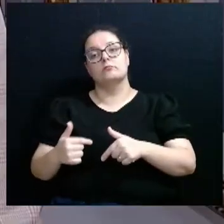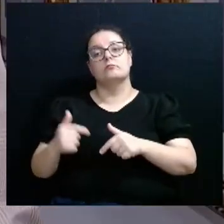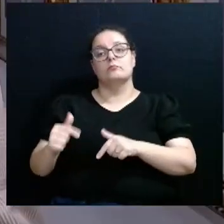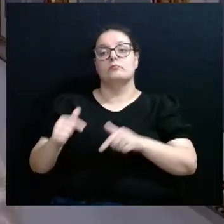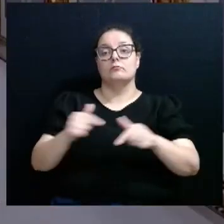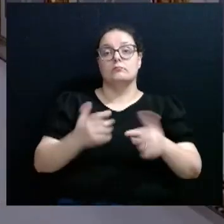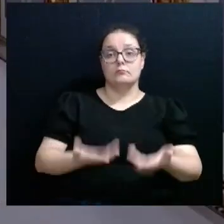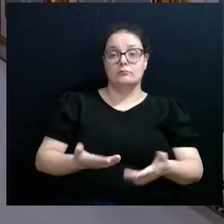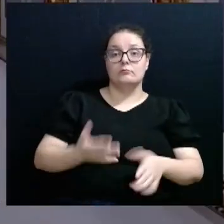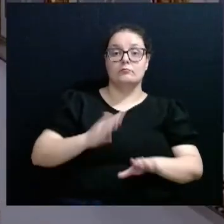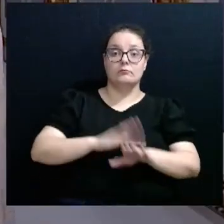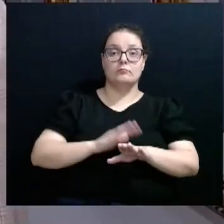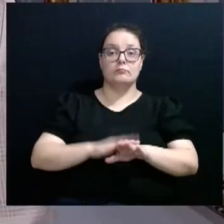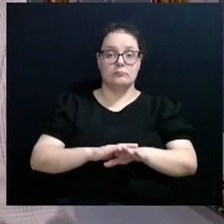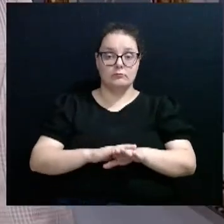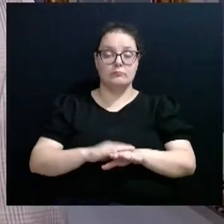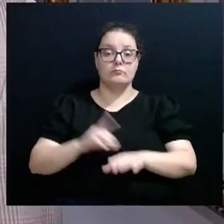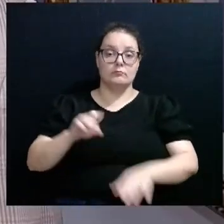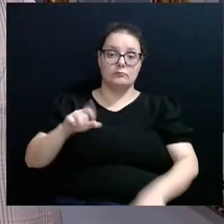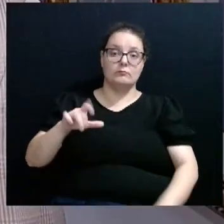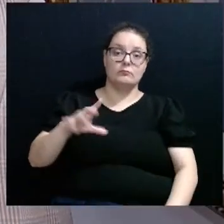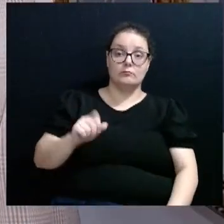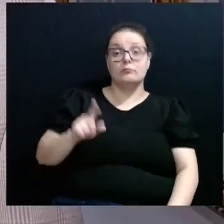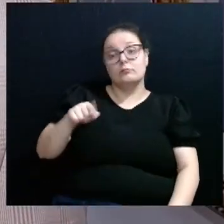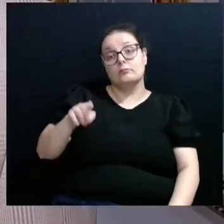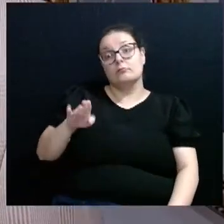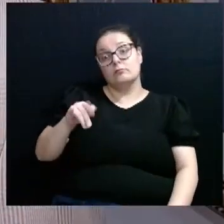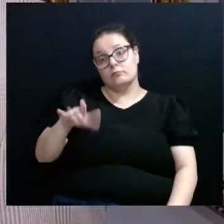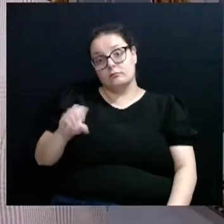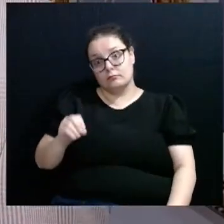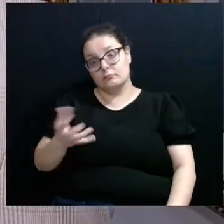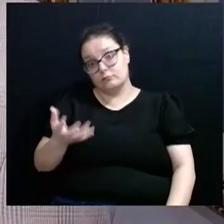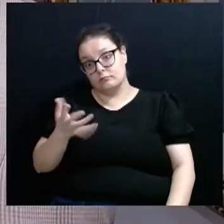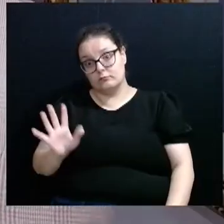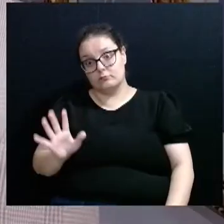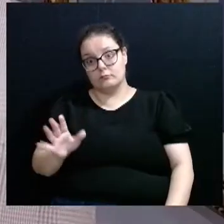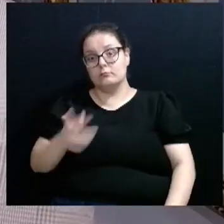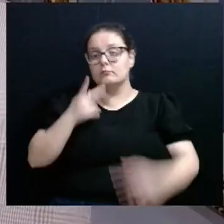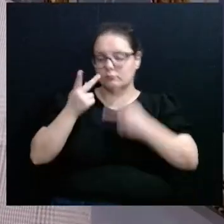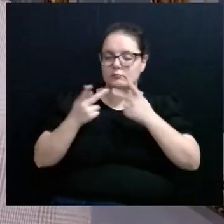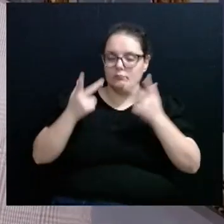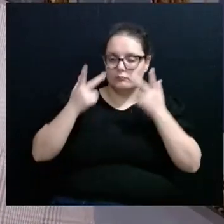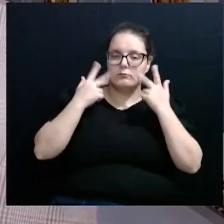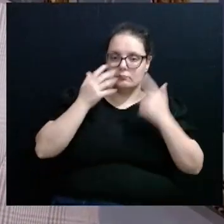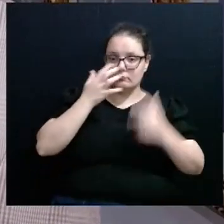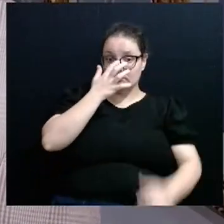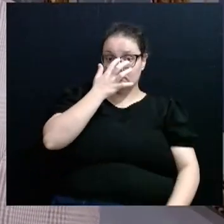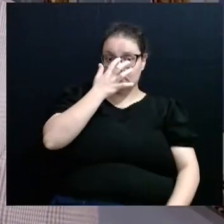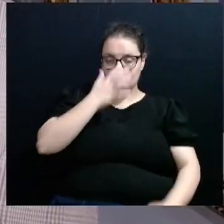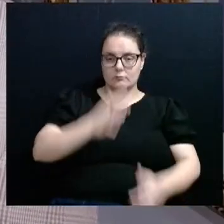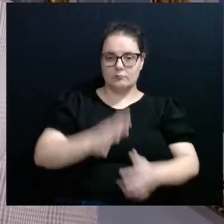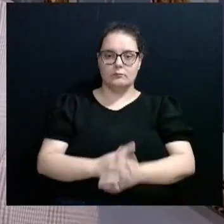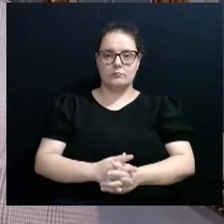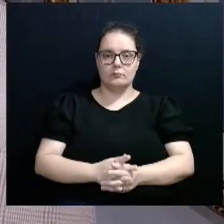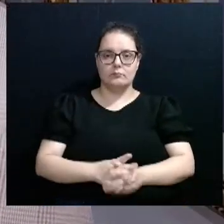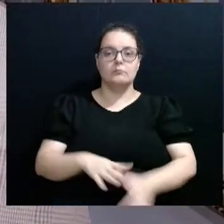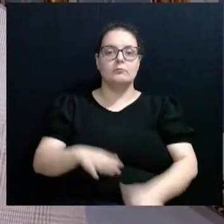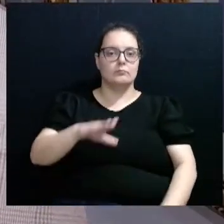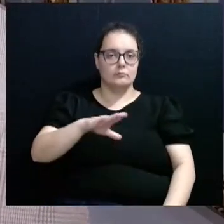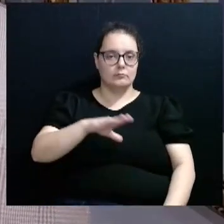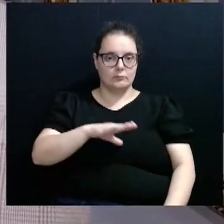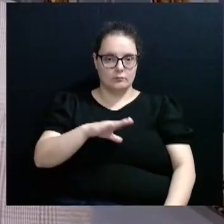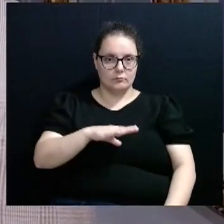para aqueles que querem, né, em palavra comum aqui, né? Então, o município